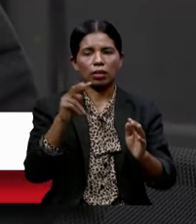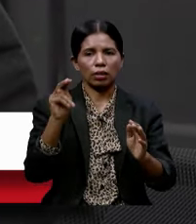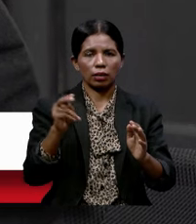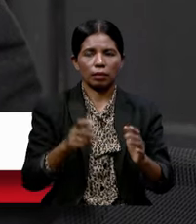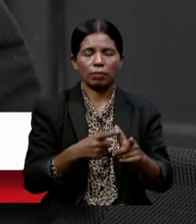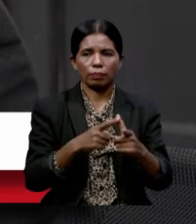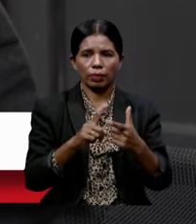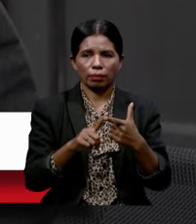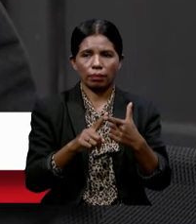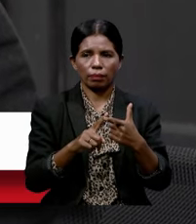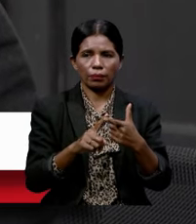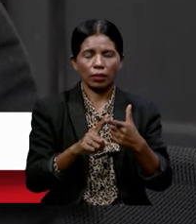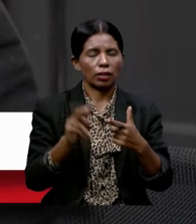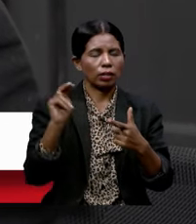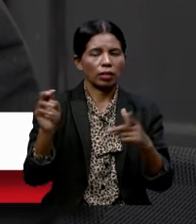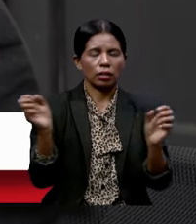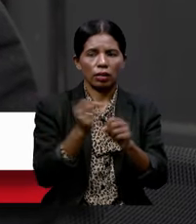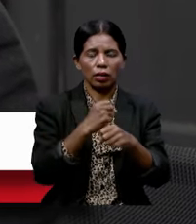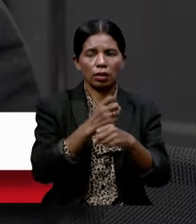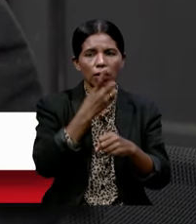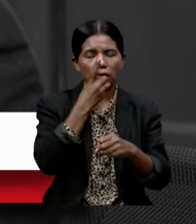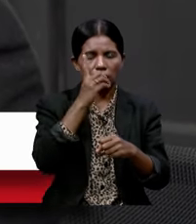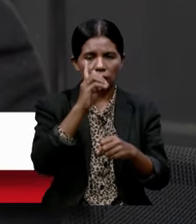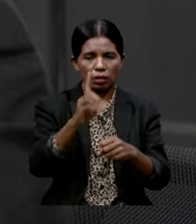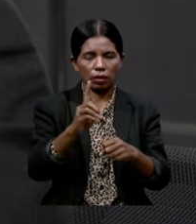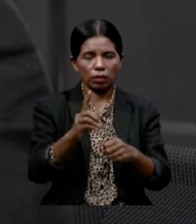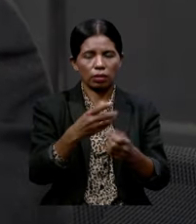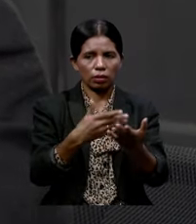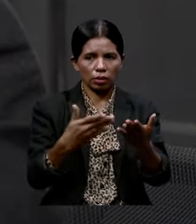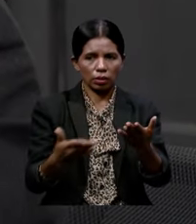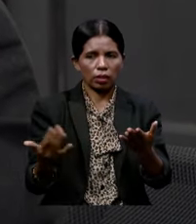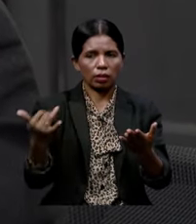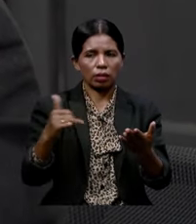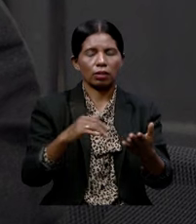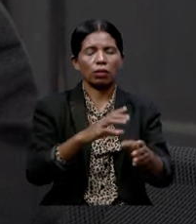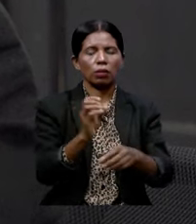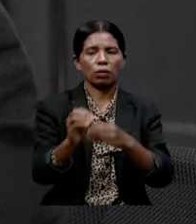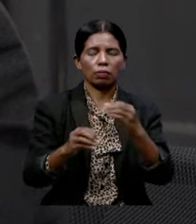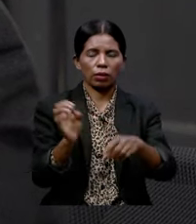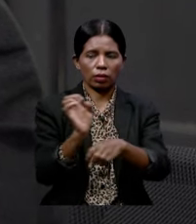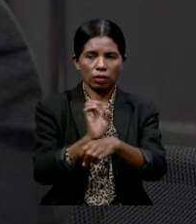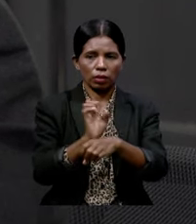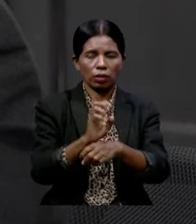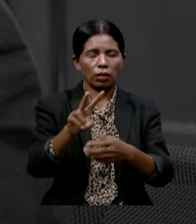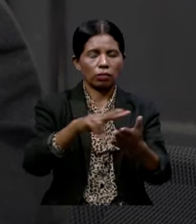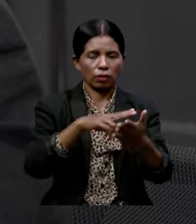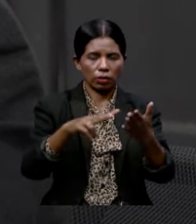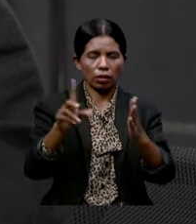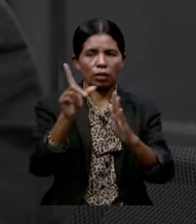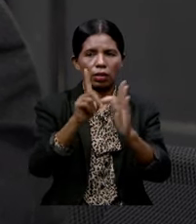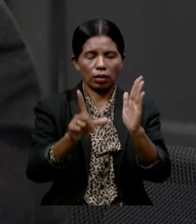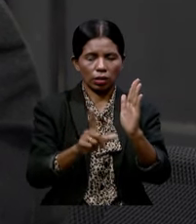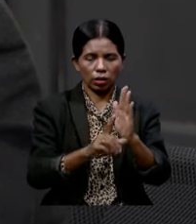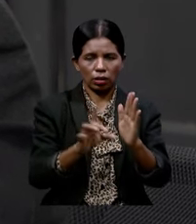Segundo, Niela halo declaração prévia para nenhum produto nerasek, nenhuma atividade econômica. Então, nia viola ba iha decreto